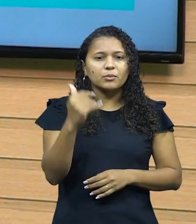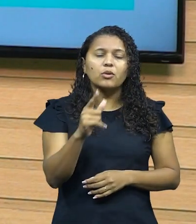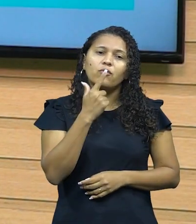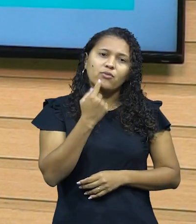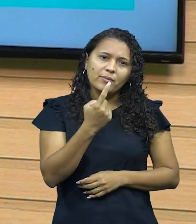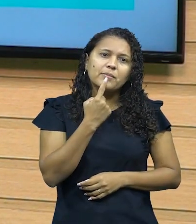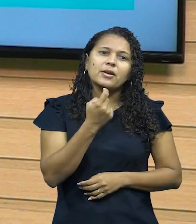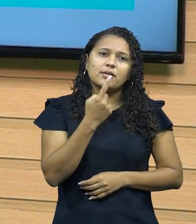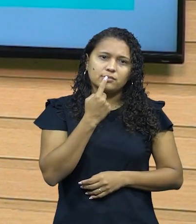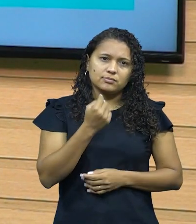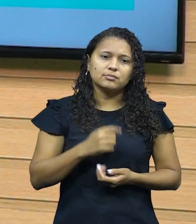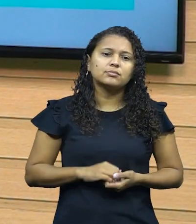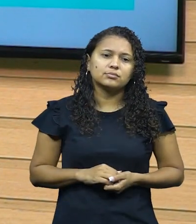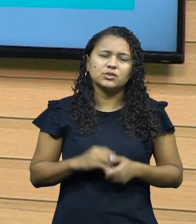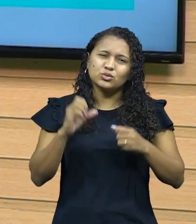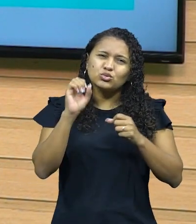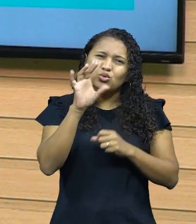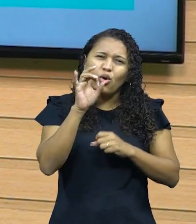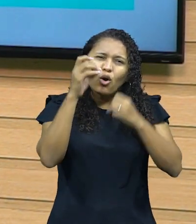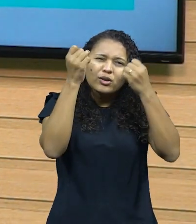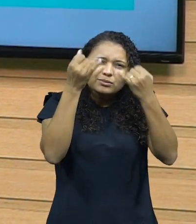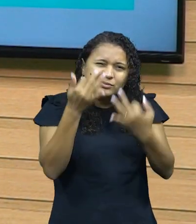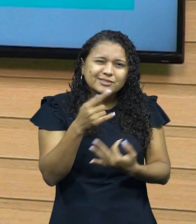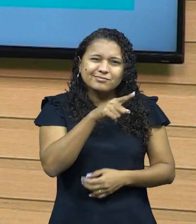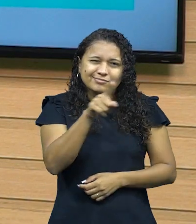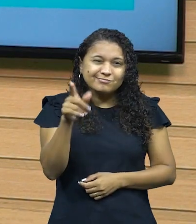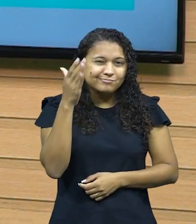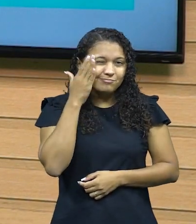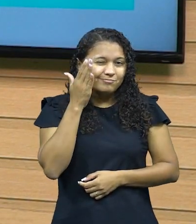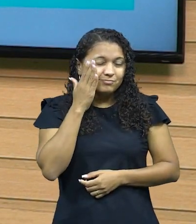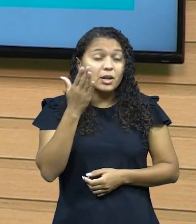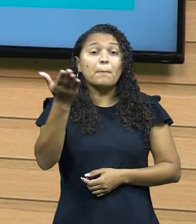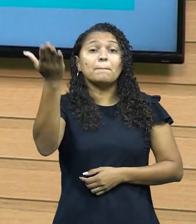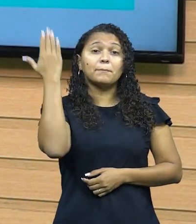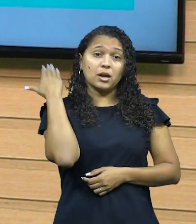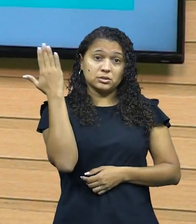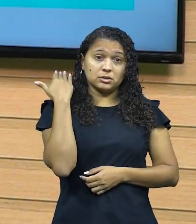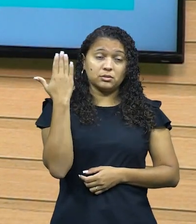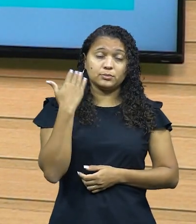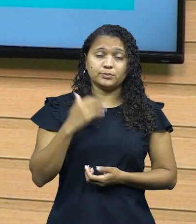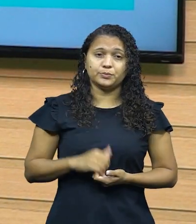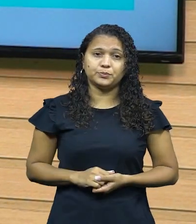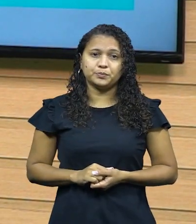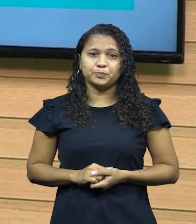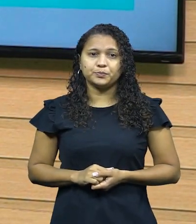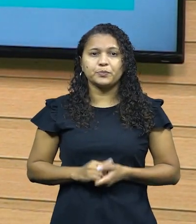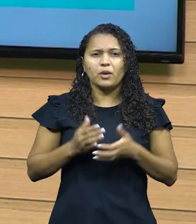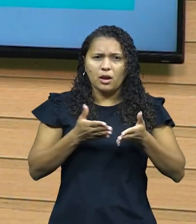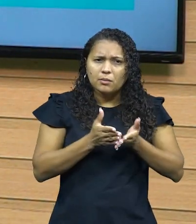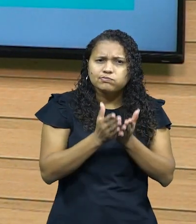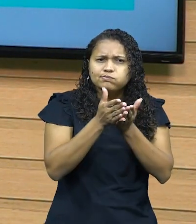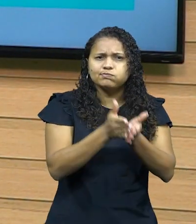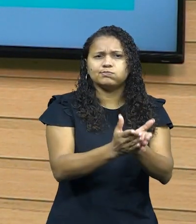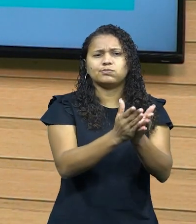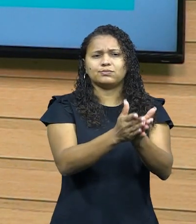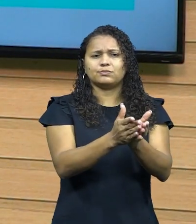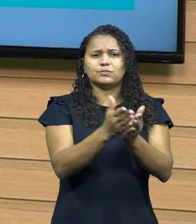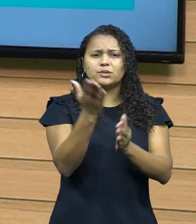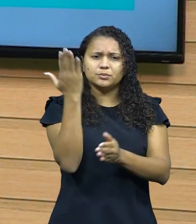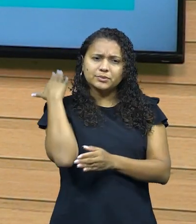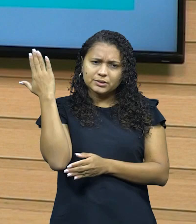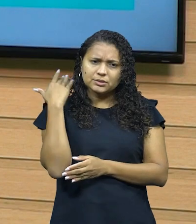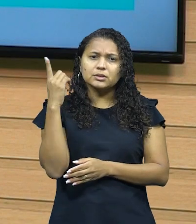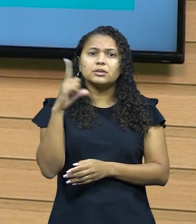parte avermelhada, assim, só explicando um pouquinho isso para vocês. Antigamente, os navios, as grandes embarcações, elas